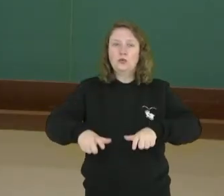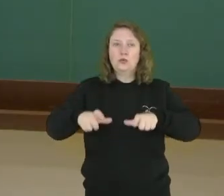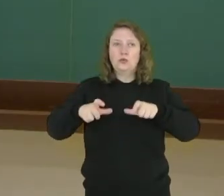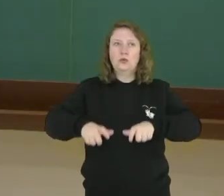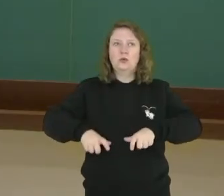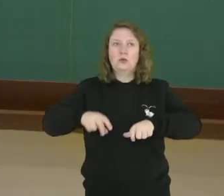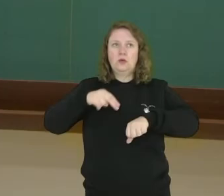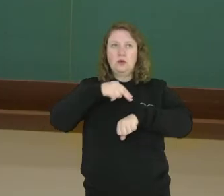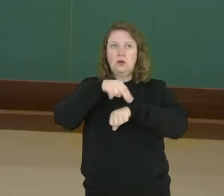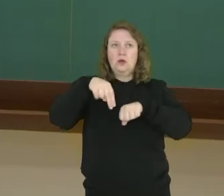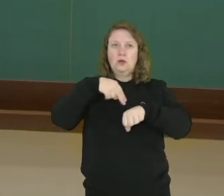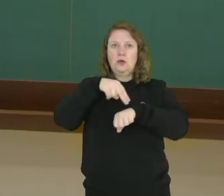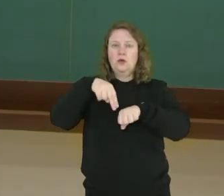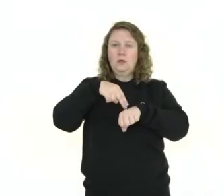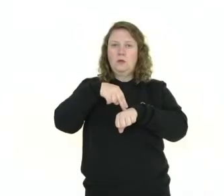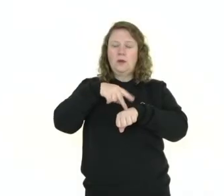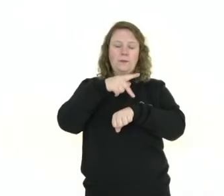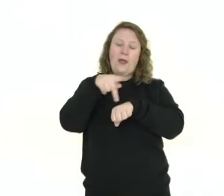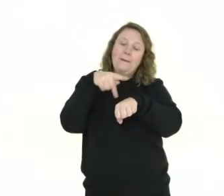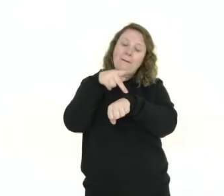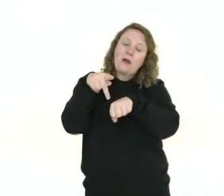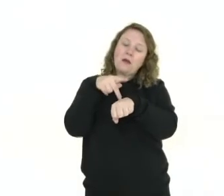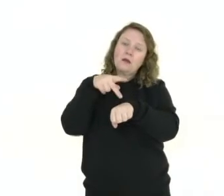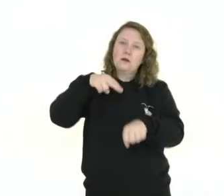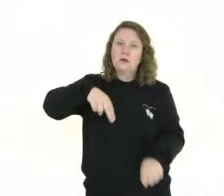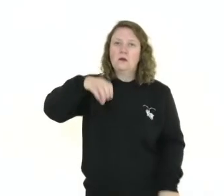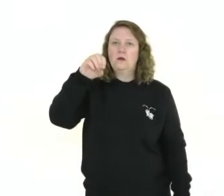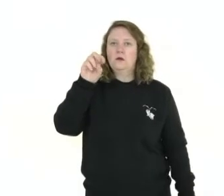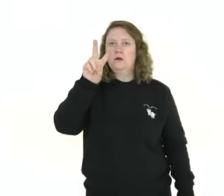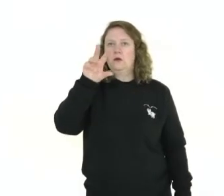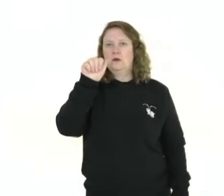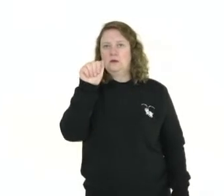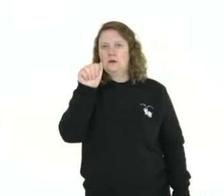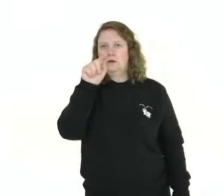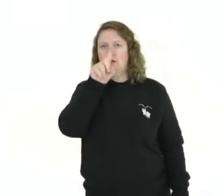Tá vendo ela aqui? Olha que coisa mais linda, né? Então nós temos aqui